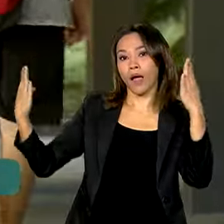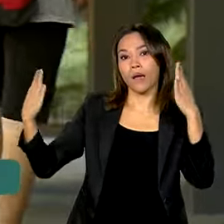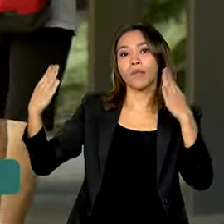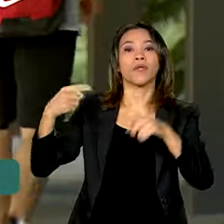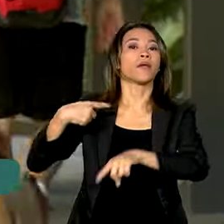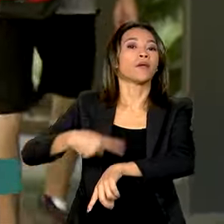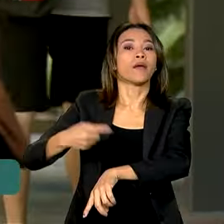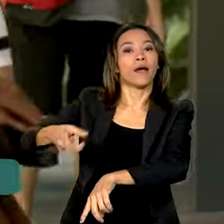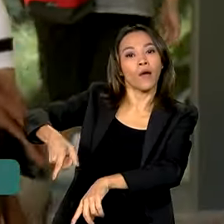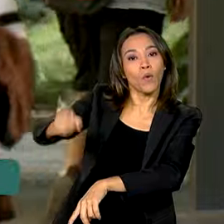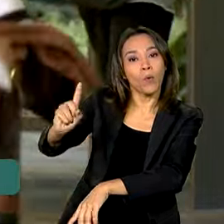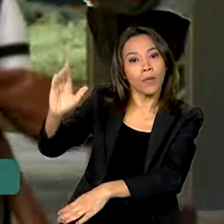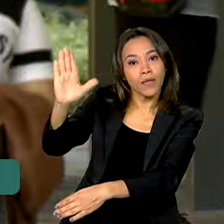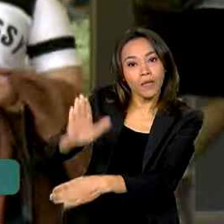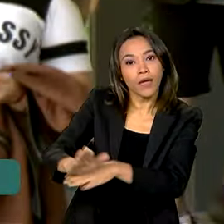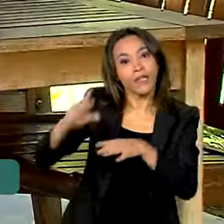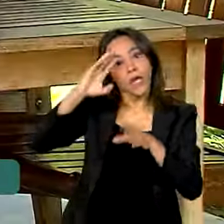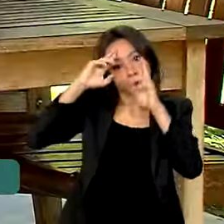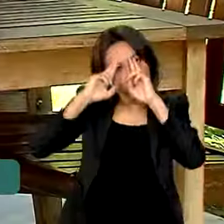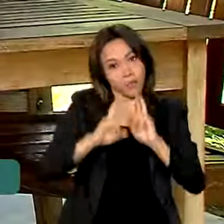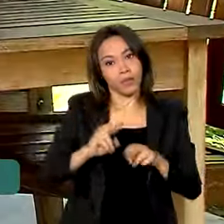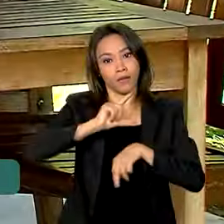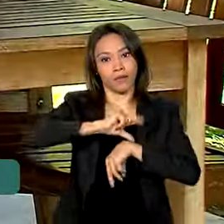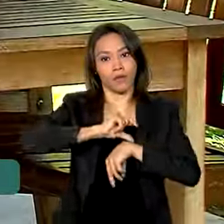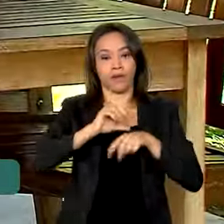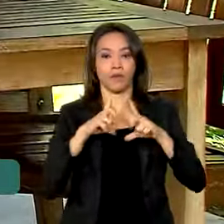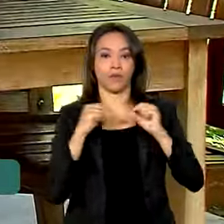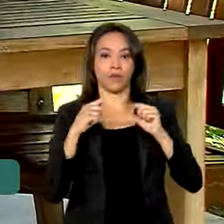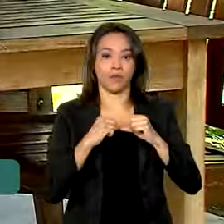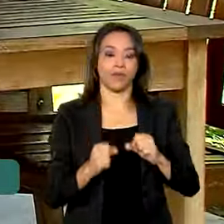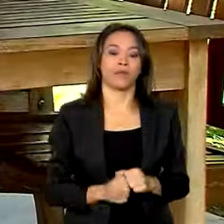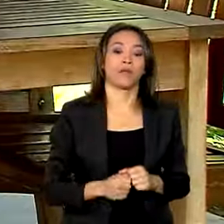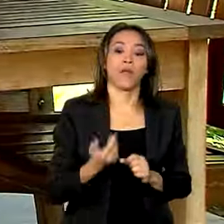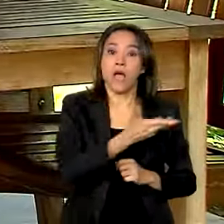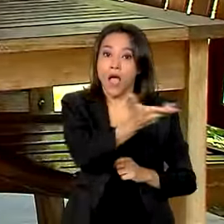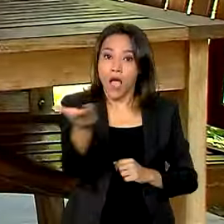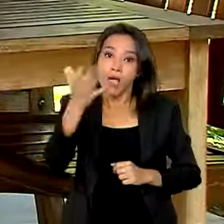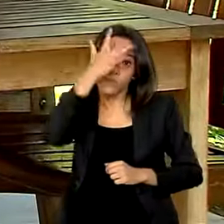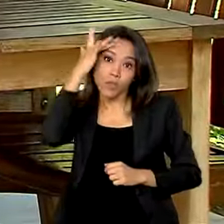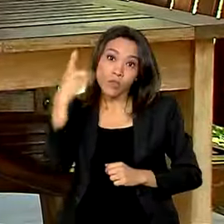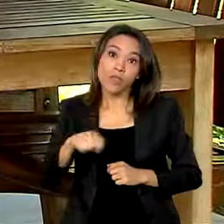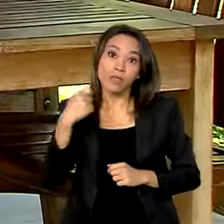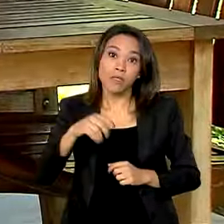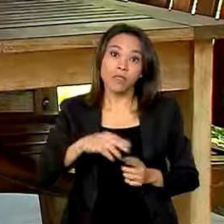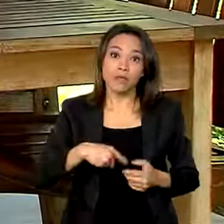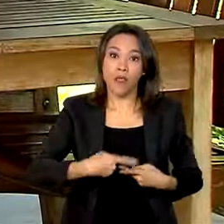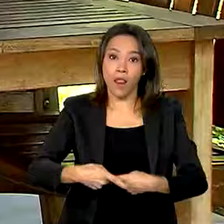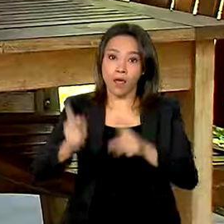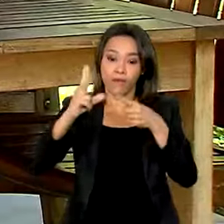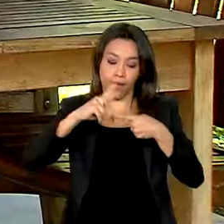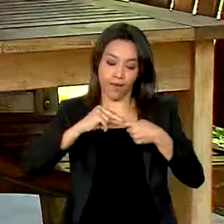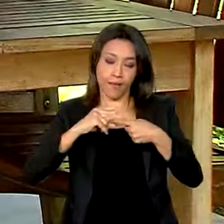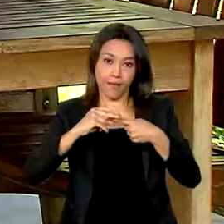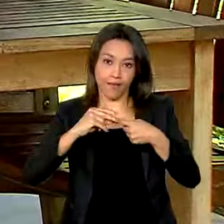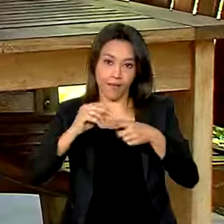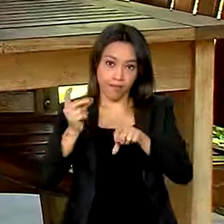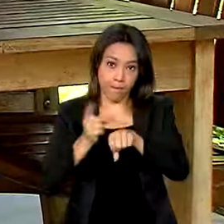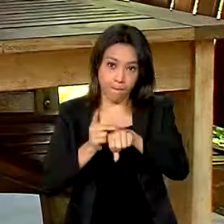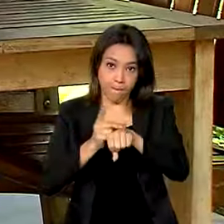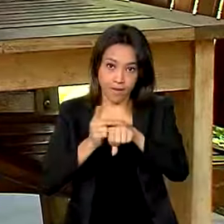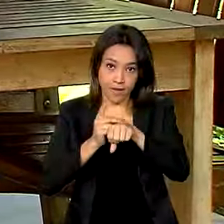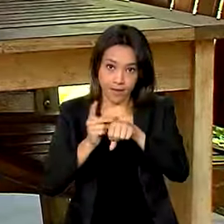horas também horário de Brasília para fazer a prova o candidato deverá levar uma caneta preta de material